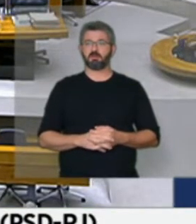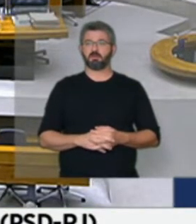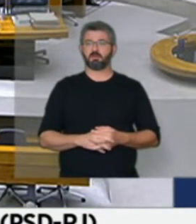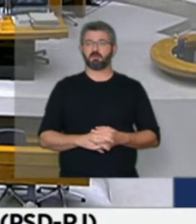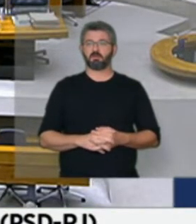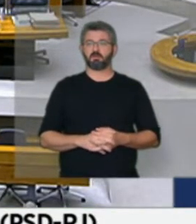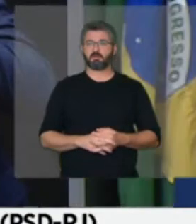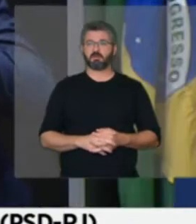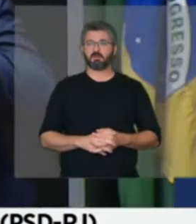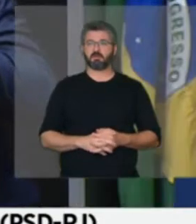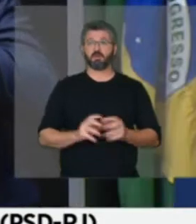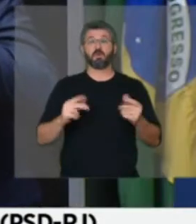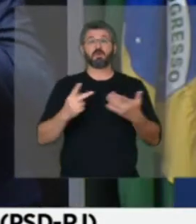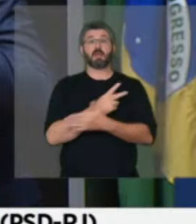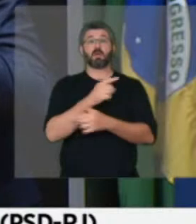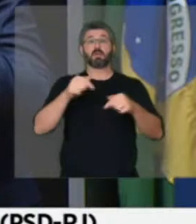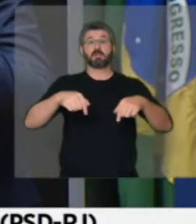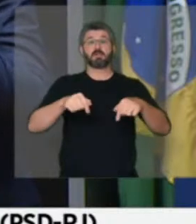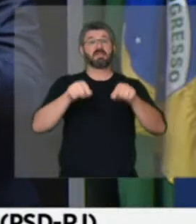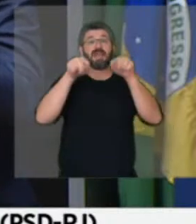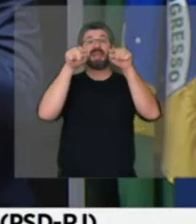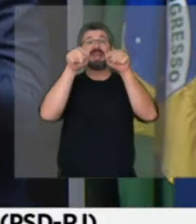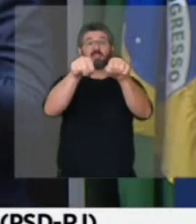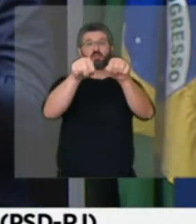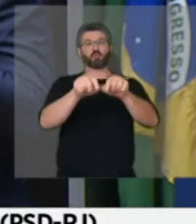O que está em questão aqui é exatamente isso.